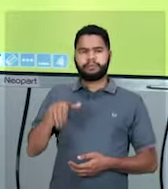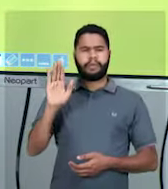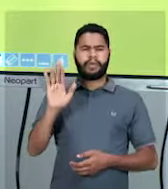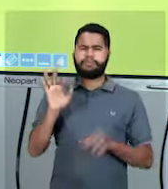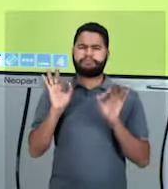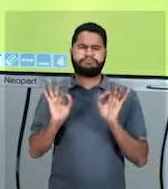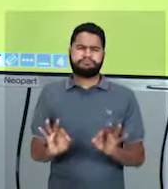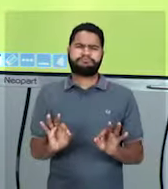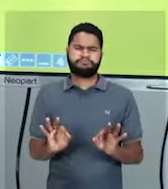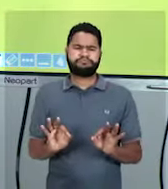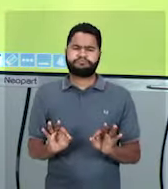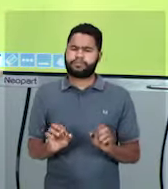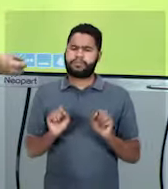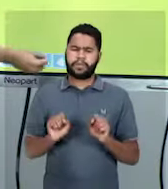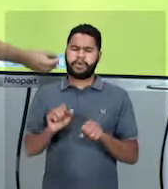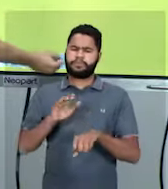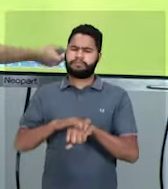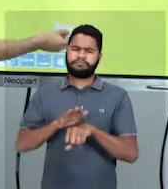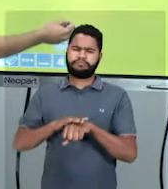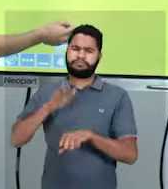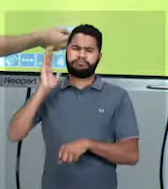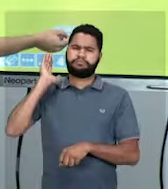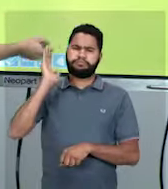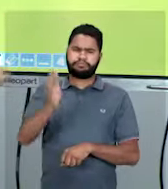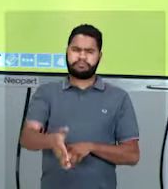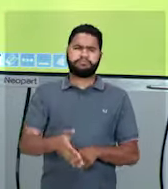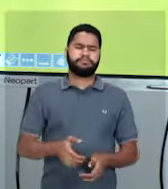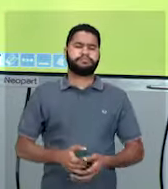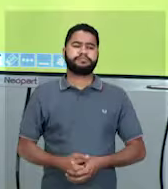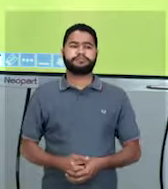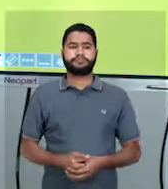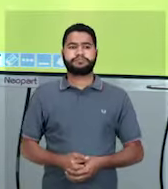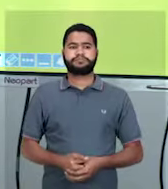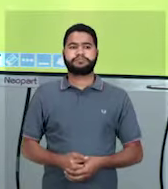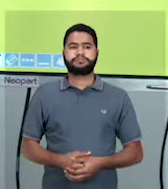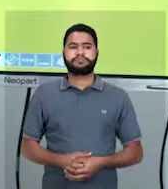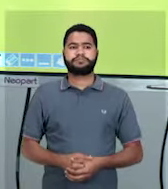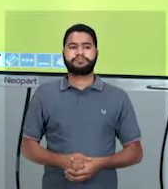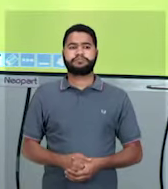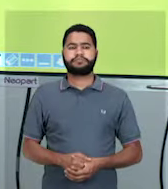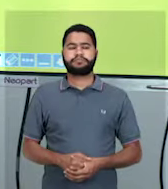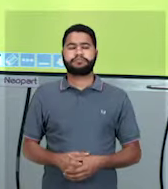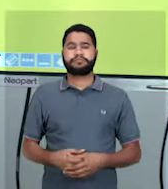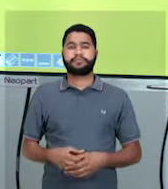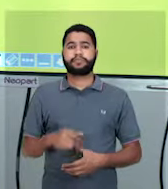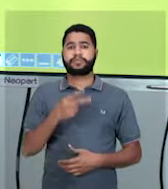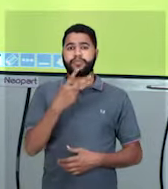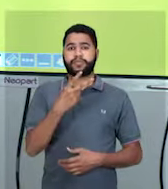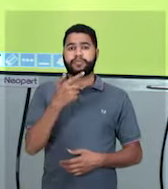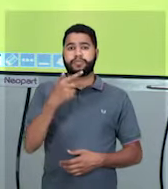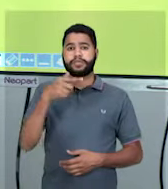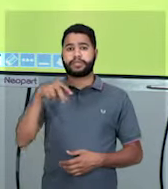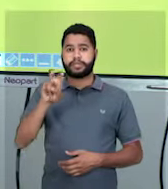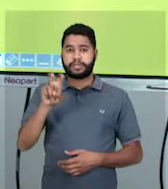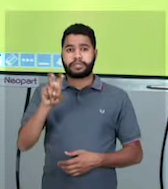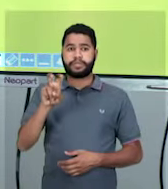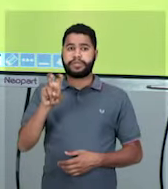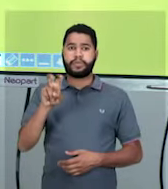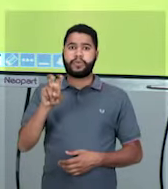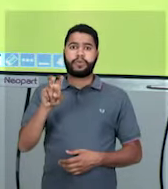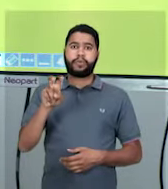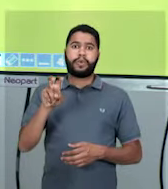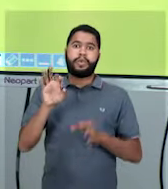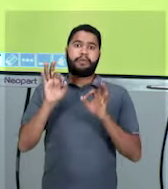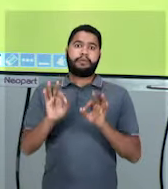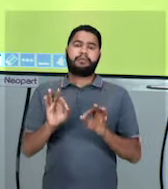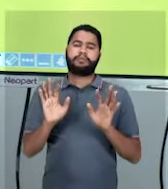óbvios, pode fazer de cabeça, pode colocar só a resposta, né? Só o resultado. 275. 275 não é tão óbvio, né? Então,